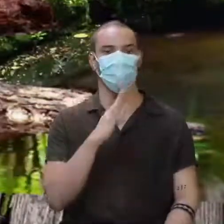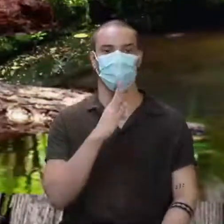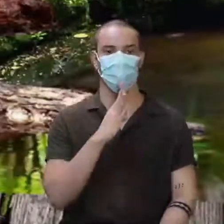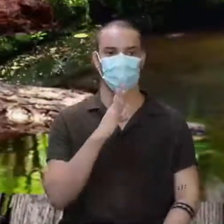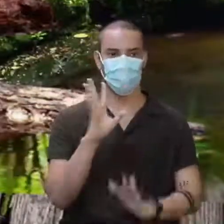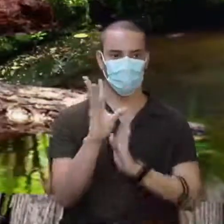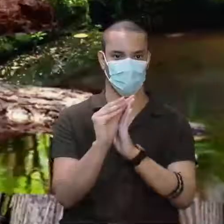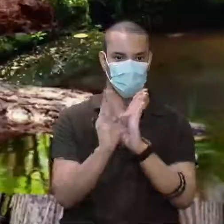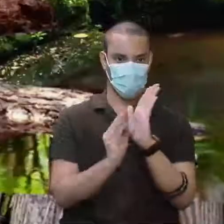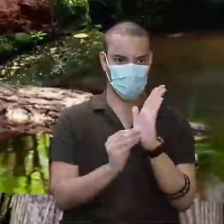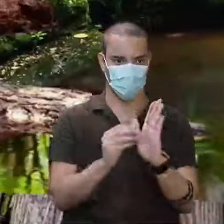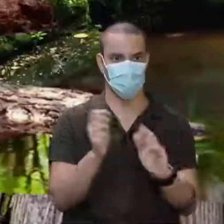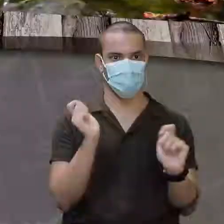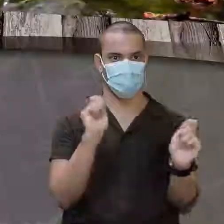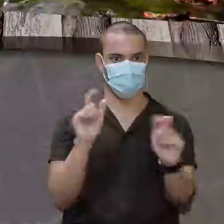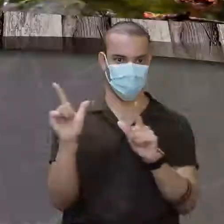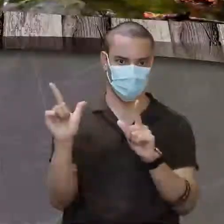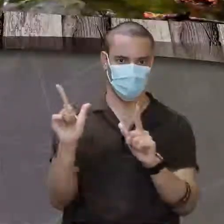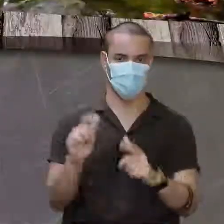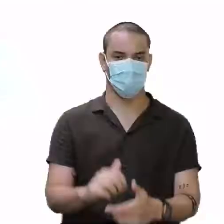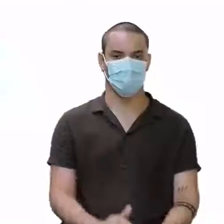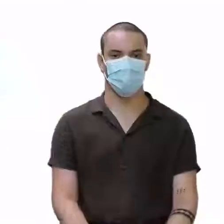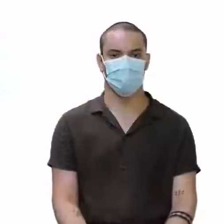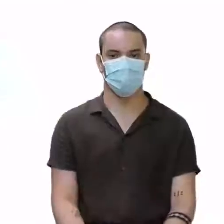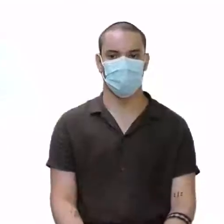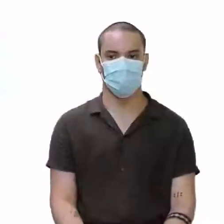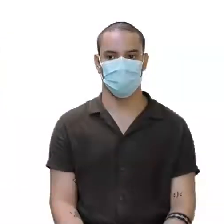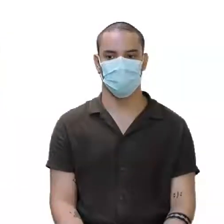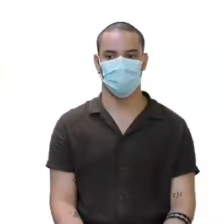nosso conteúdo. Olha lá no quadro.